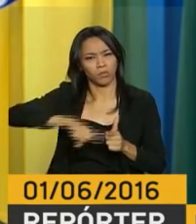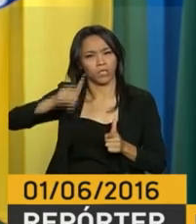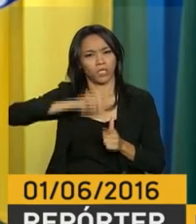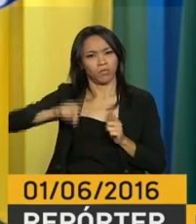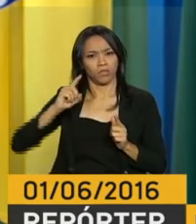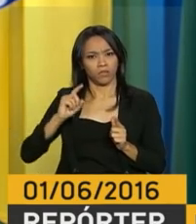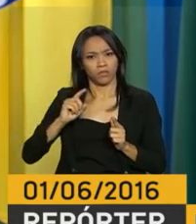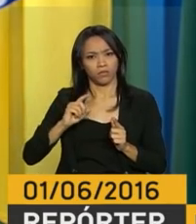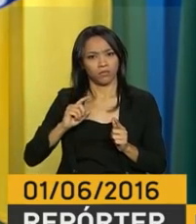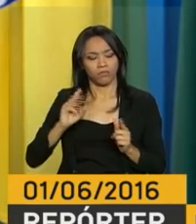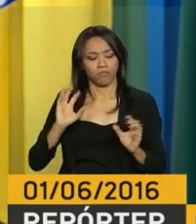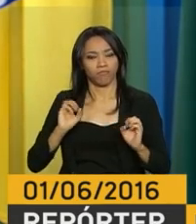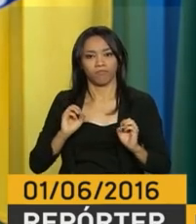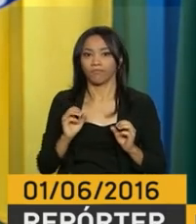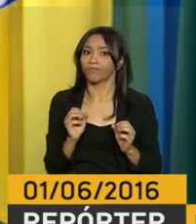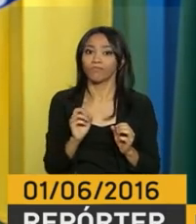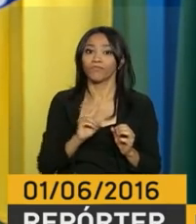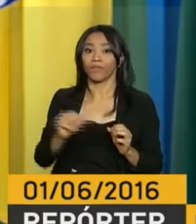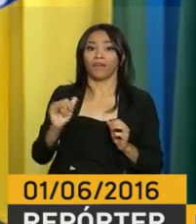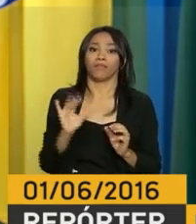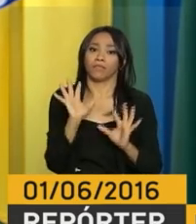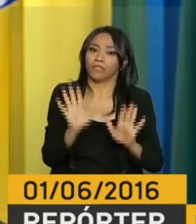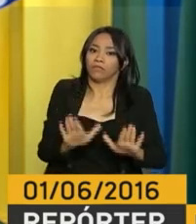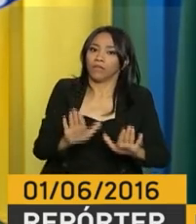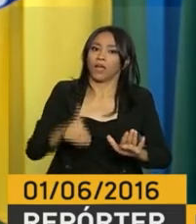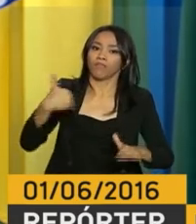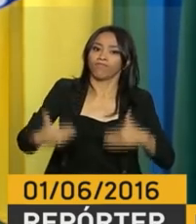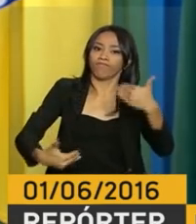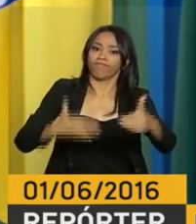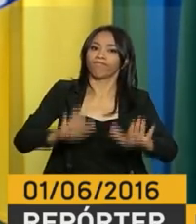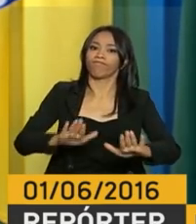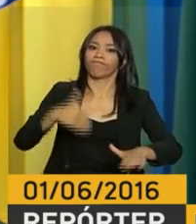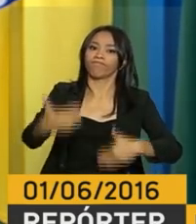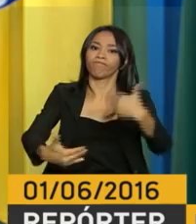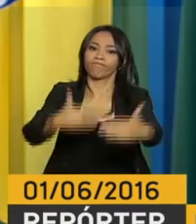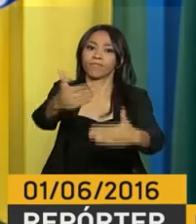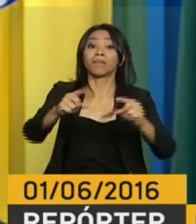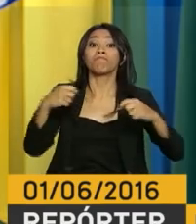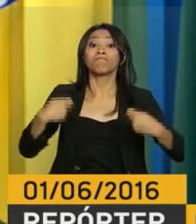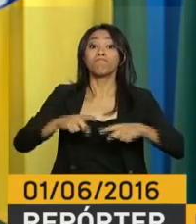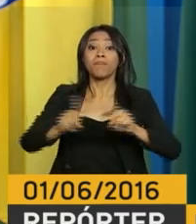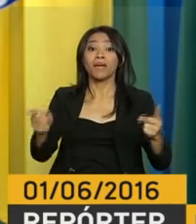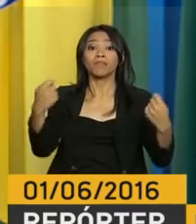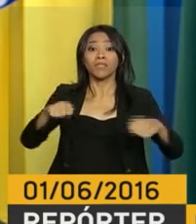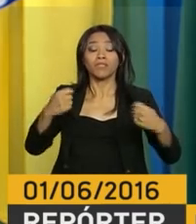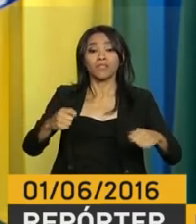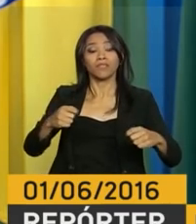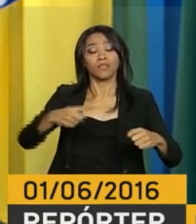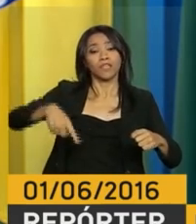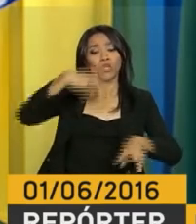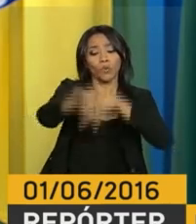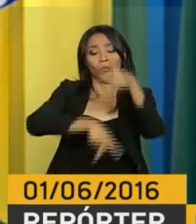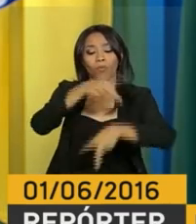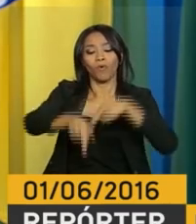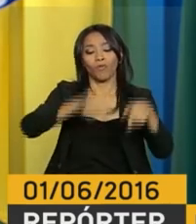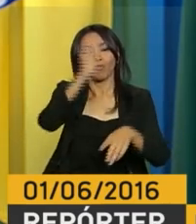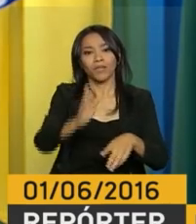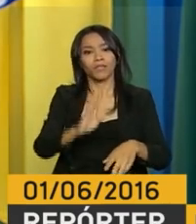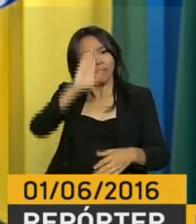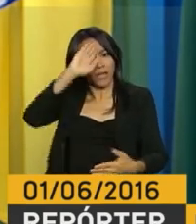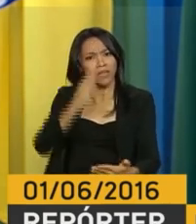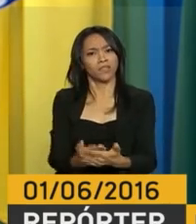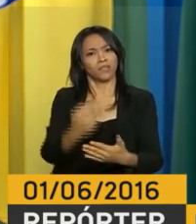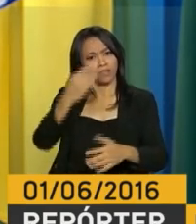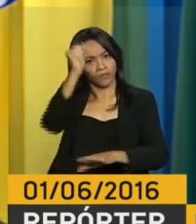problemas mas é preciso imediatamente recuperar a confiança do povo brasileiro no seu futuro